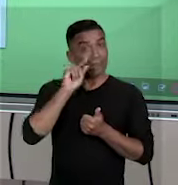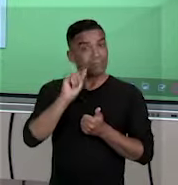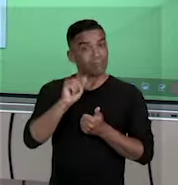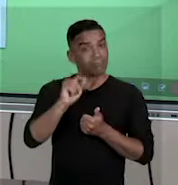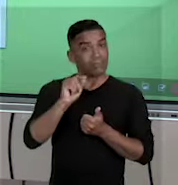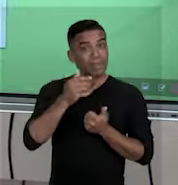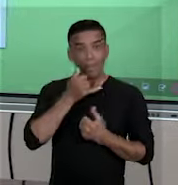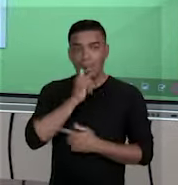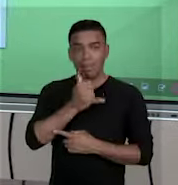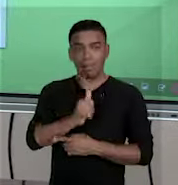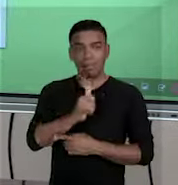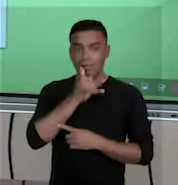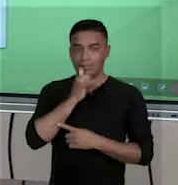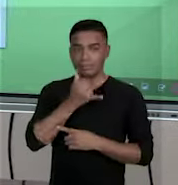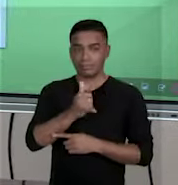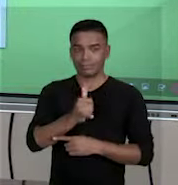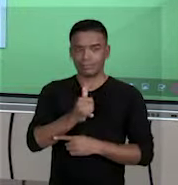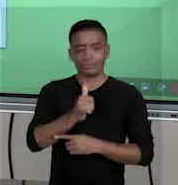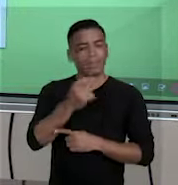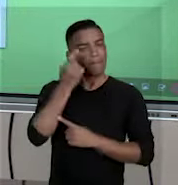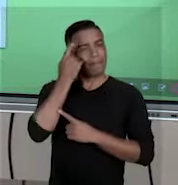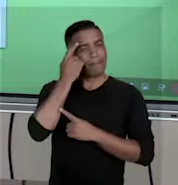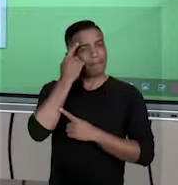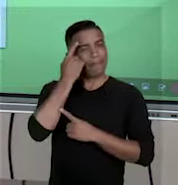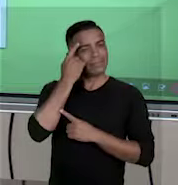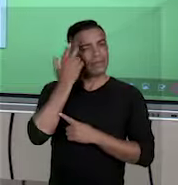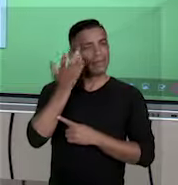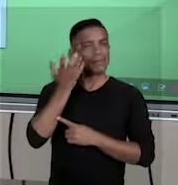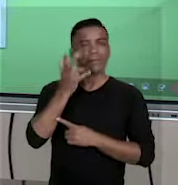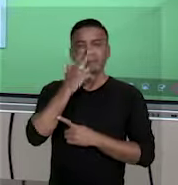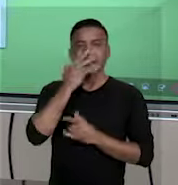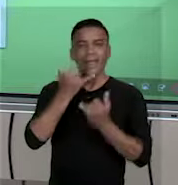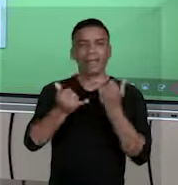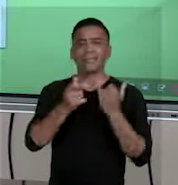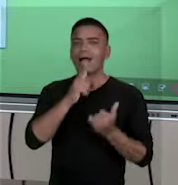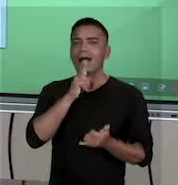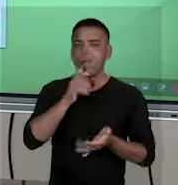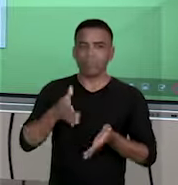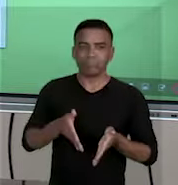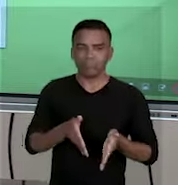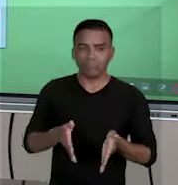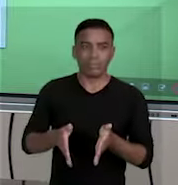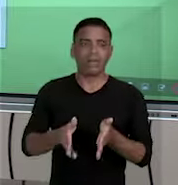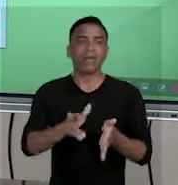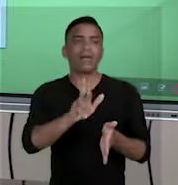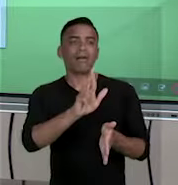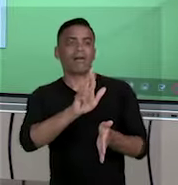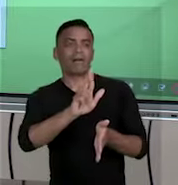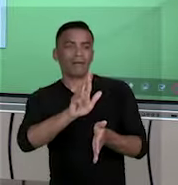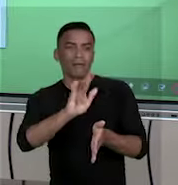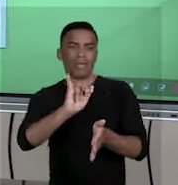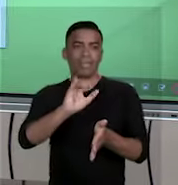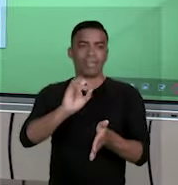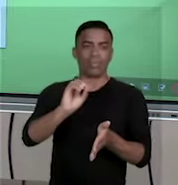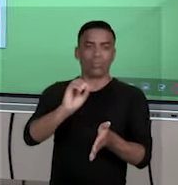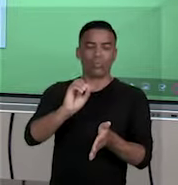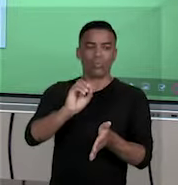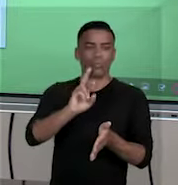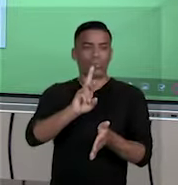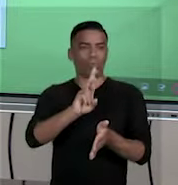corrente elétrica, vamos pensar como se fosse um rio. Nós temos um rio e aí